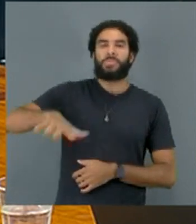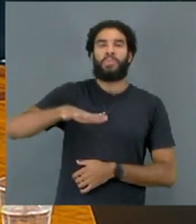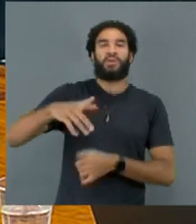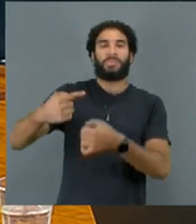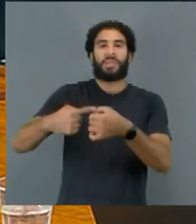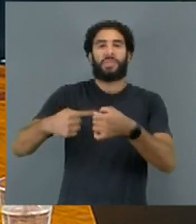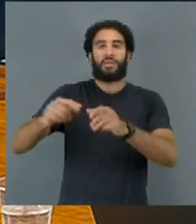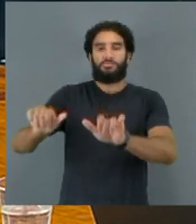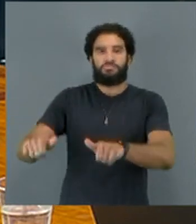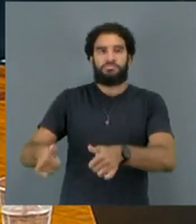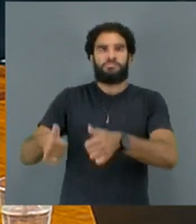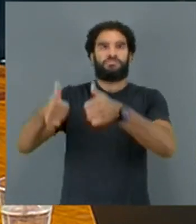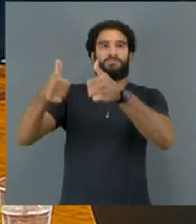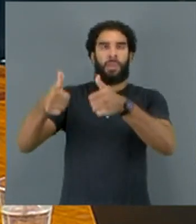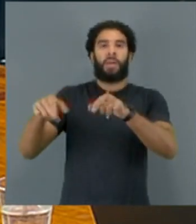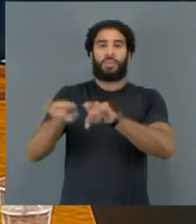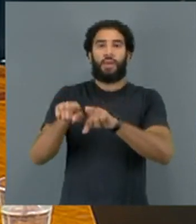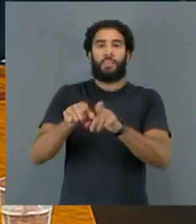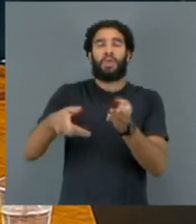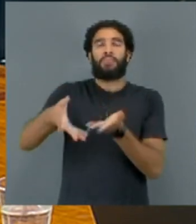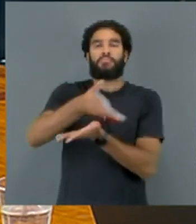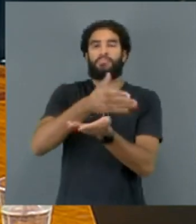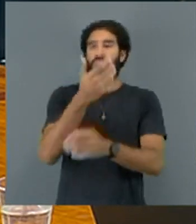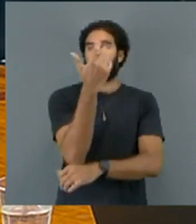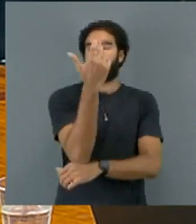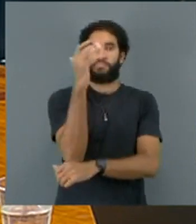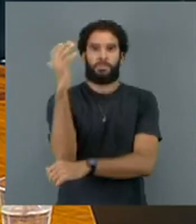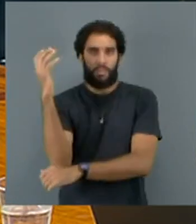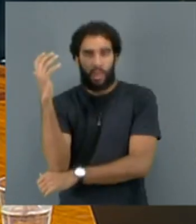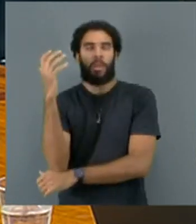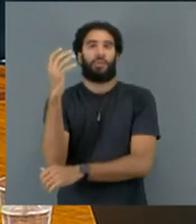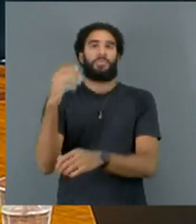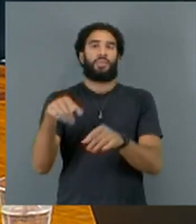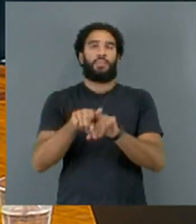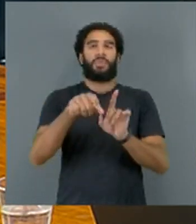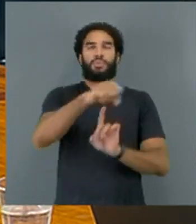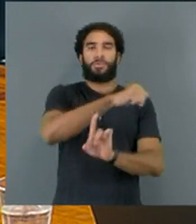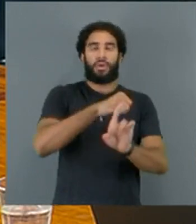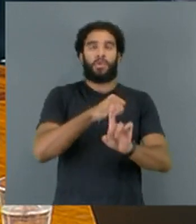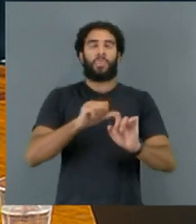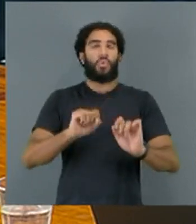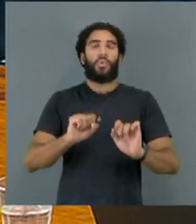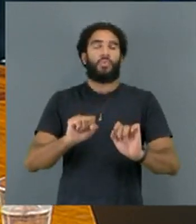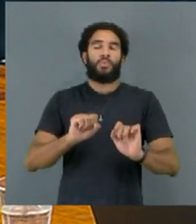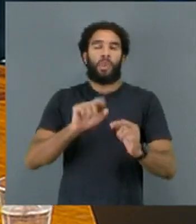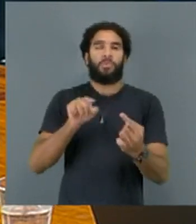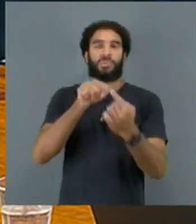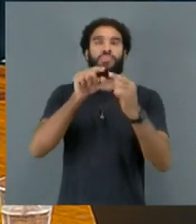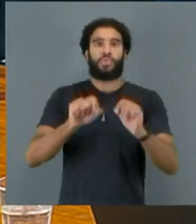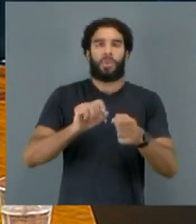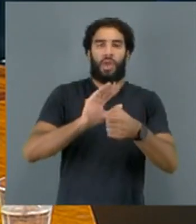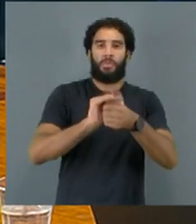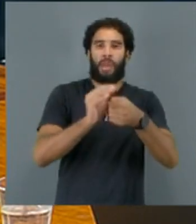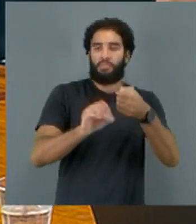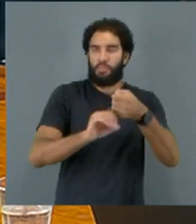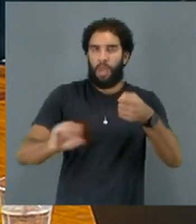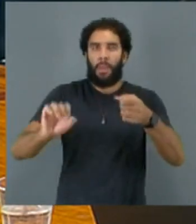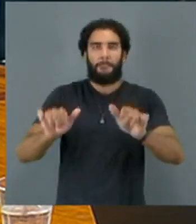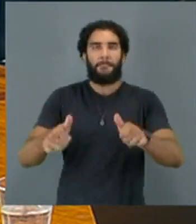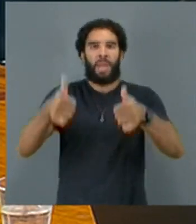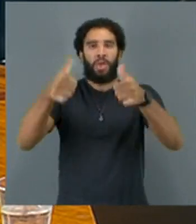nas condições socioambientais, com ações de saneamento e de mobilidade, impactando de